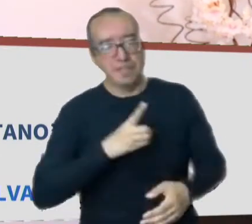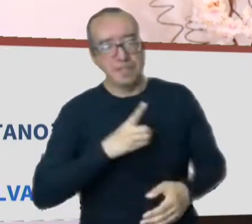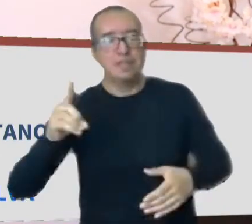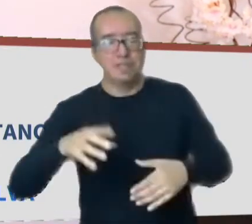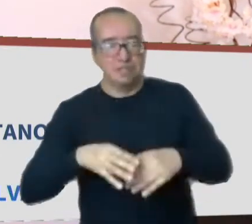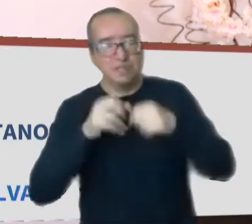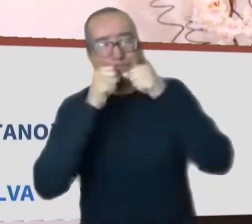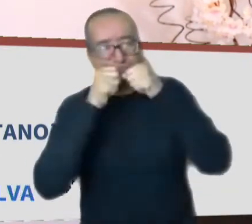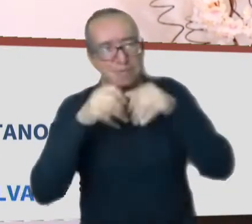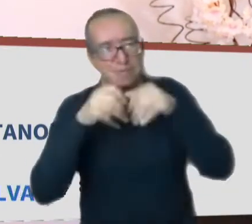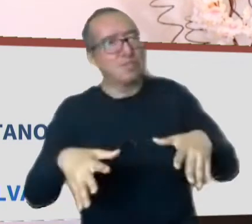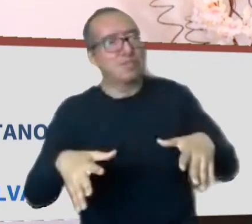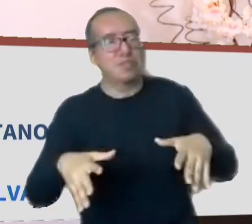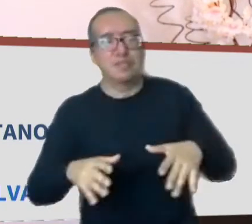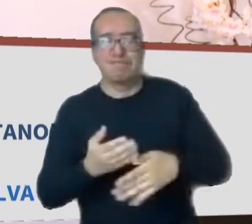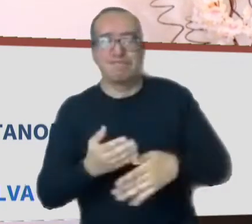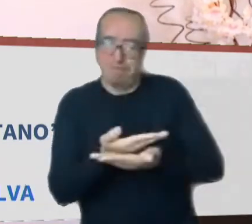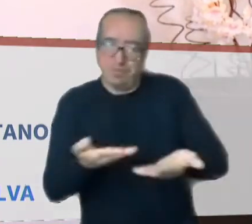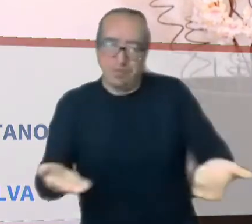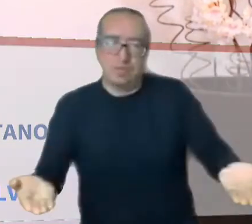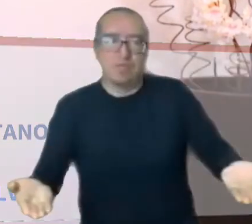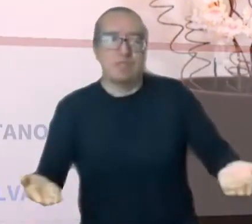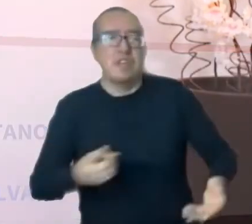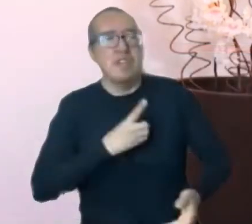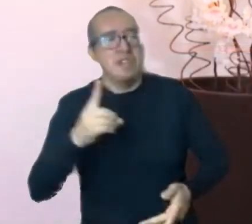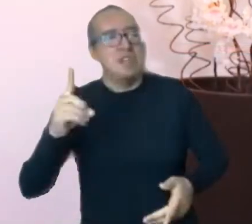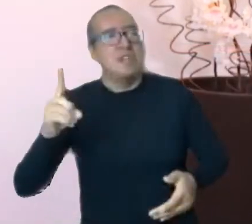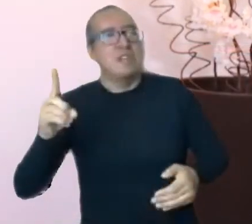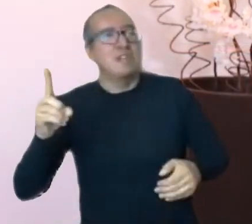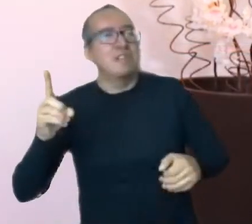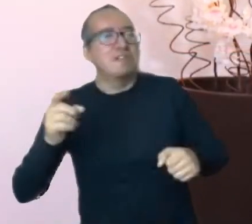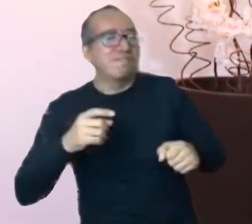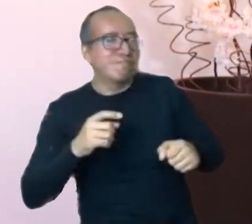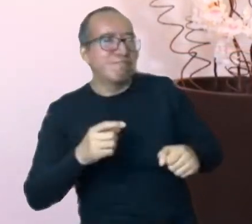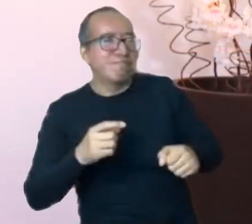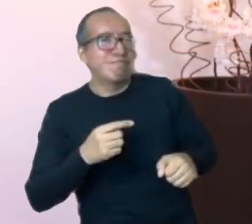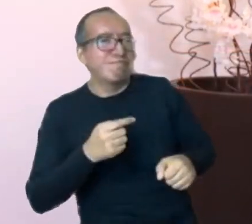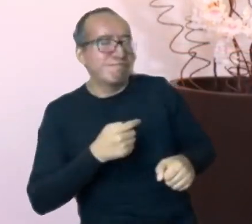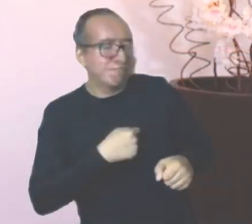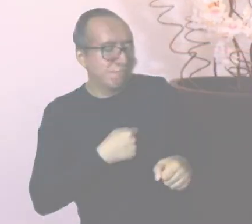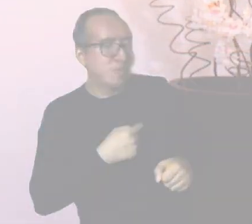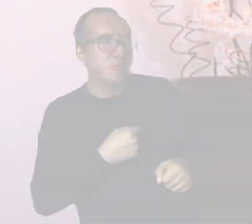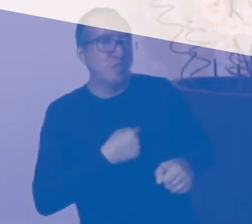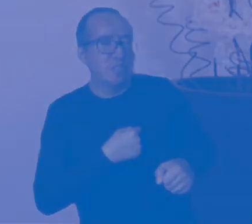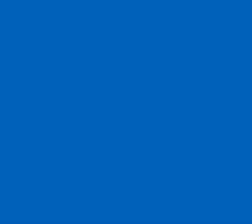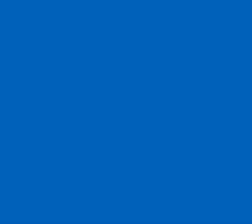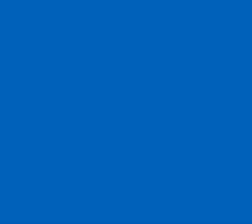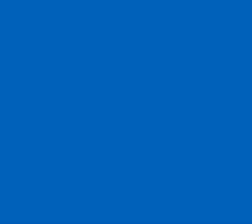tocar o seu coração nessa noite, para que nós possamos realizar a obra de Cristo. Amém.